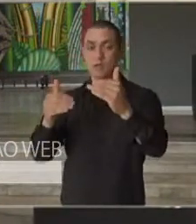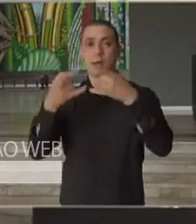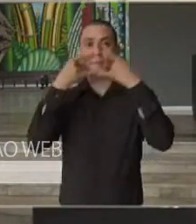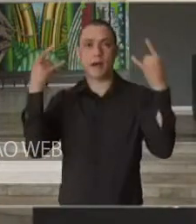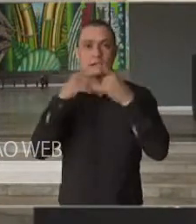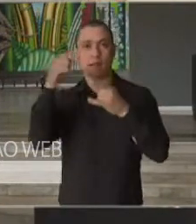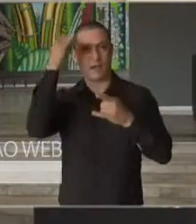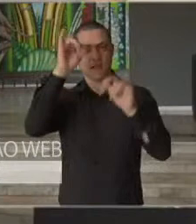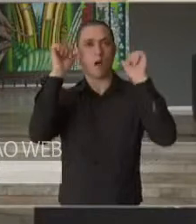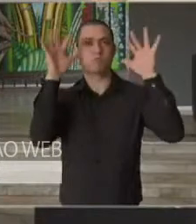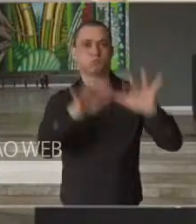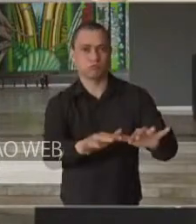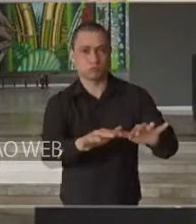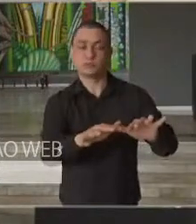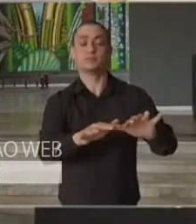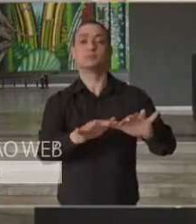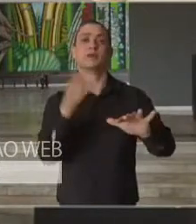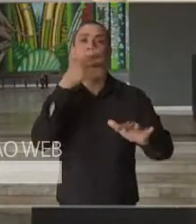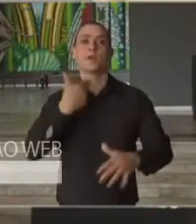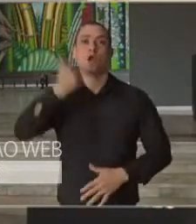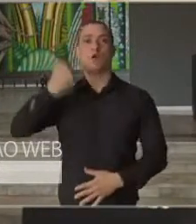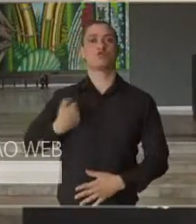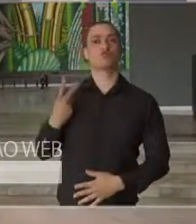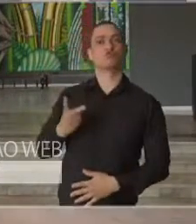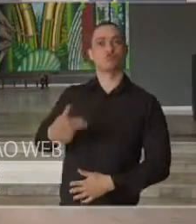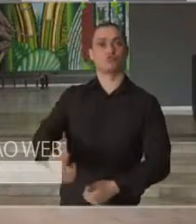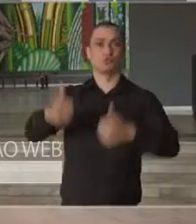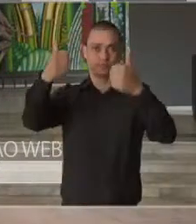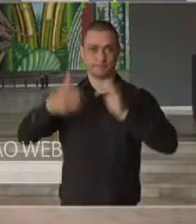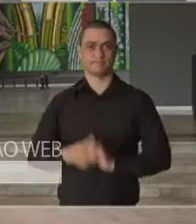para que a gente siga com essa melhora de indicadores em São Paulo.